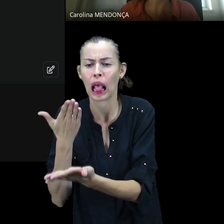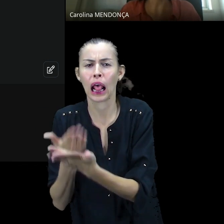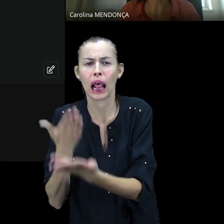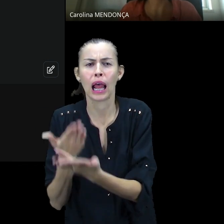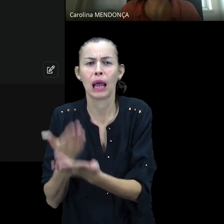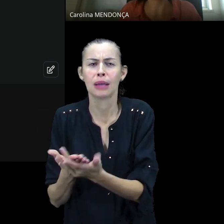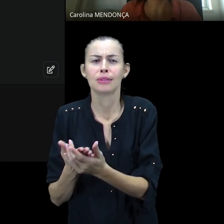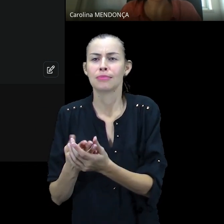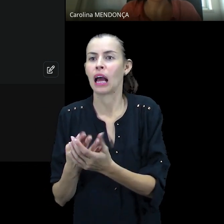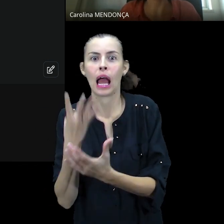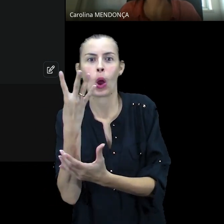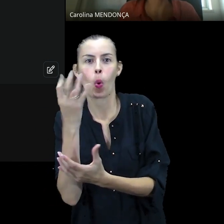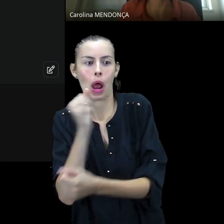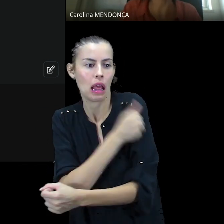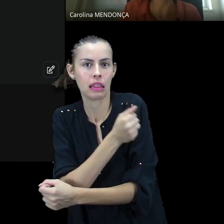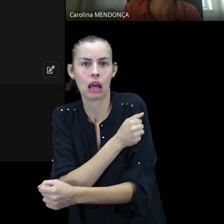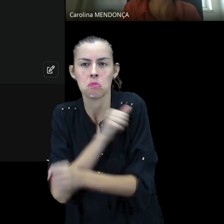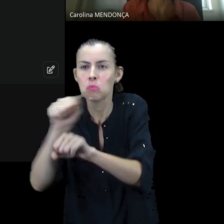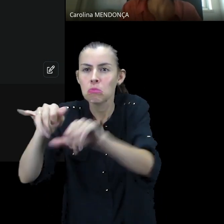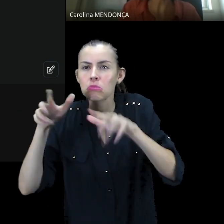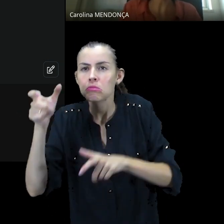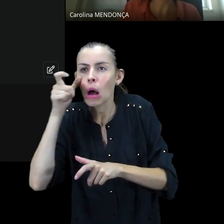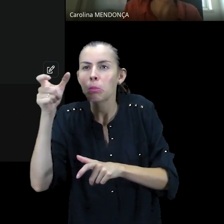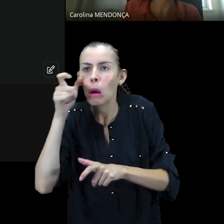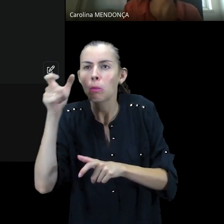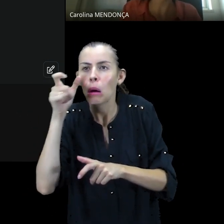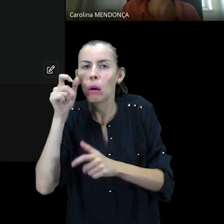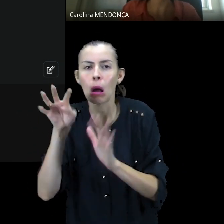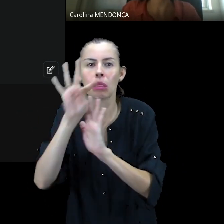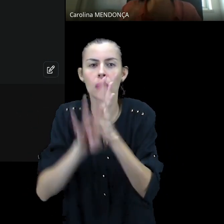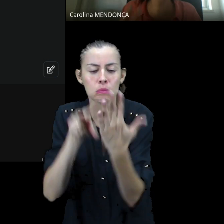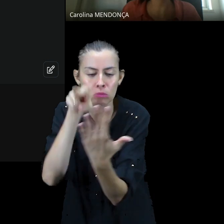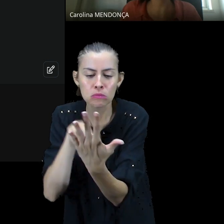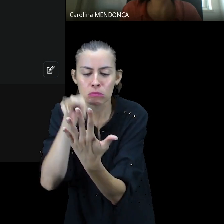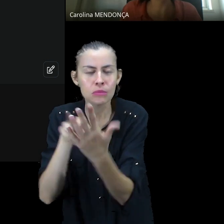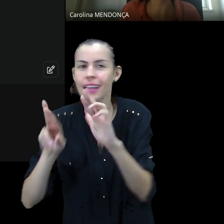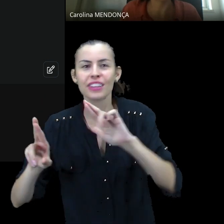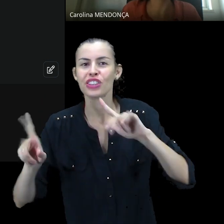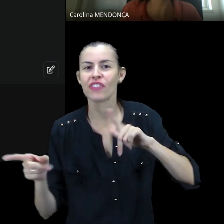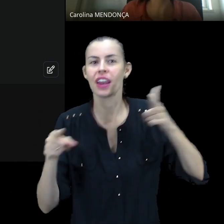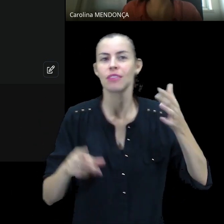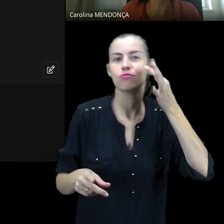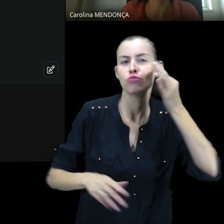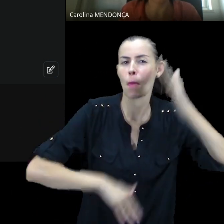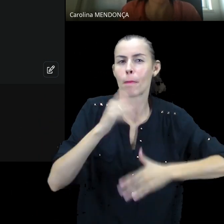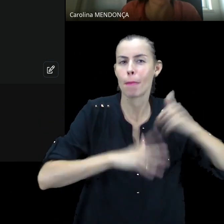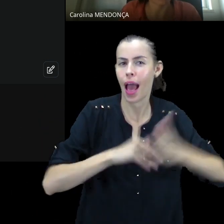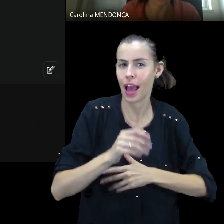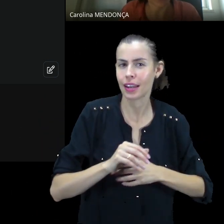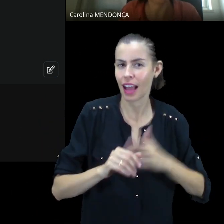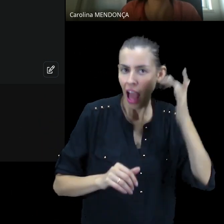componente que aloca mais carga horária docente, porque, como eu falei, para você propor uma CCS, você tem que ter, no mínimo, 2 docentes, um de cada